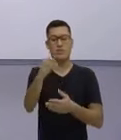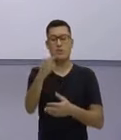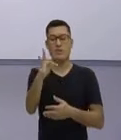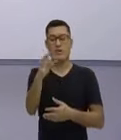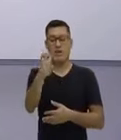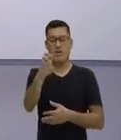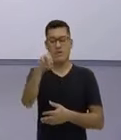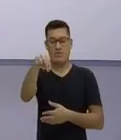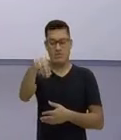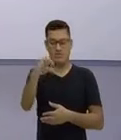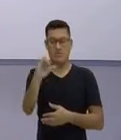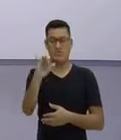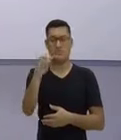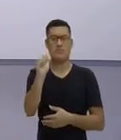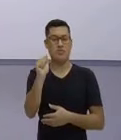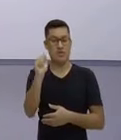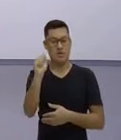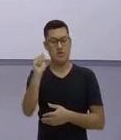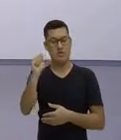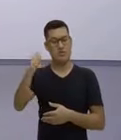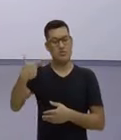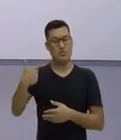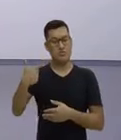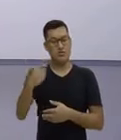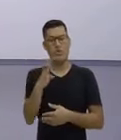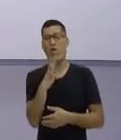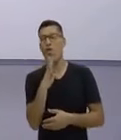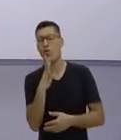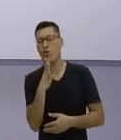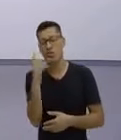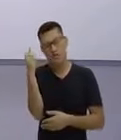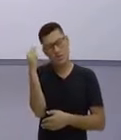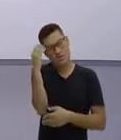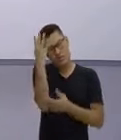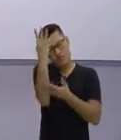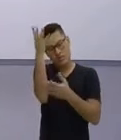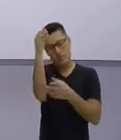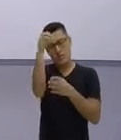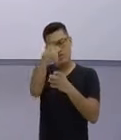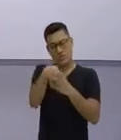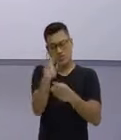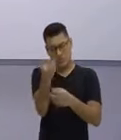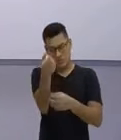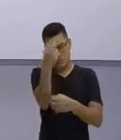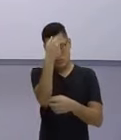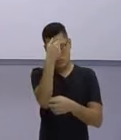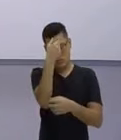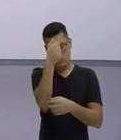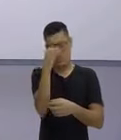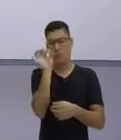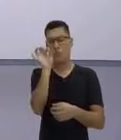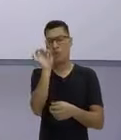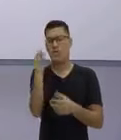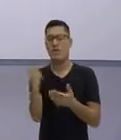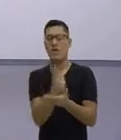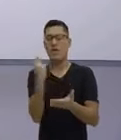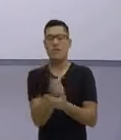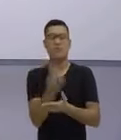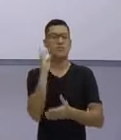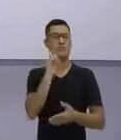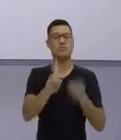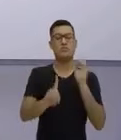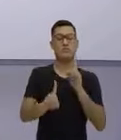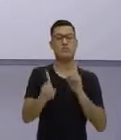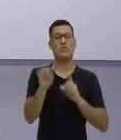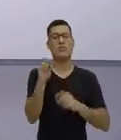que vocês aí, todos os alunos, na verdade, conheçam elas de cabeça. Até porque são coisas do dia a dia. É. Por exemplo, a memória do teu